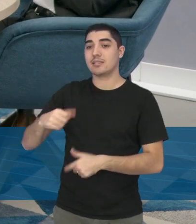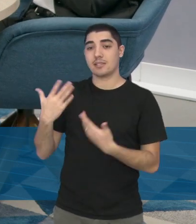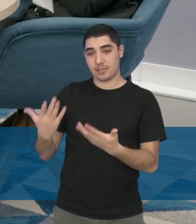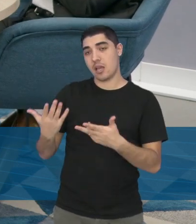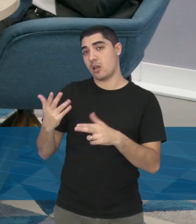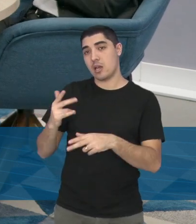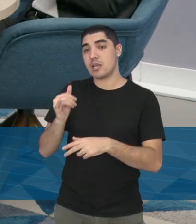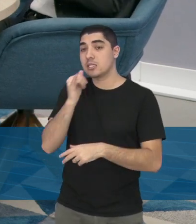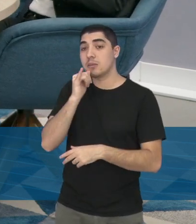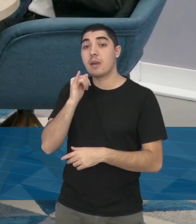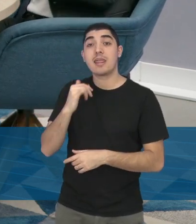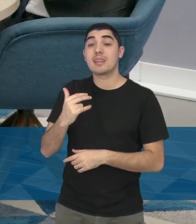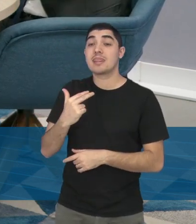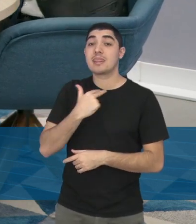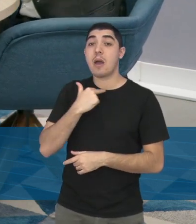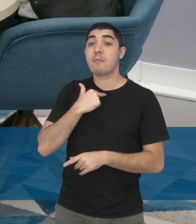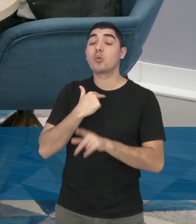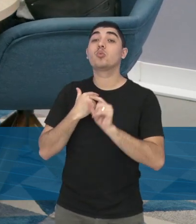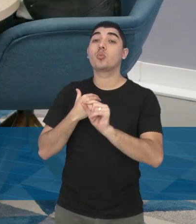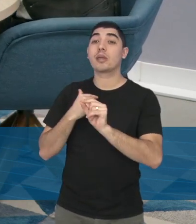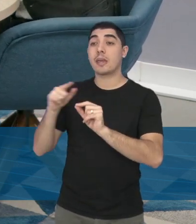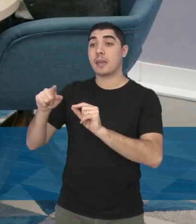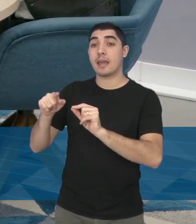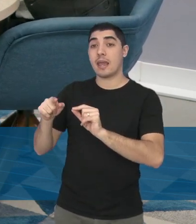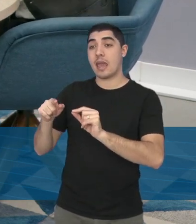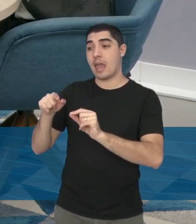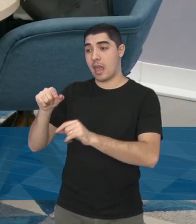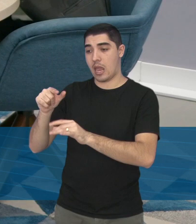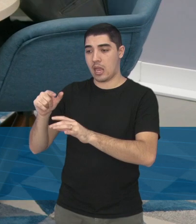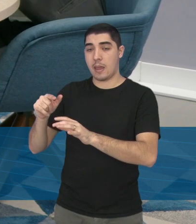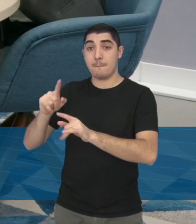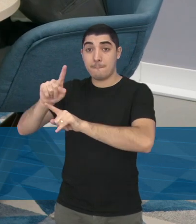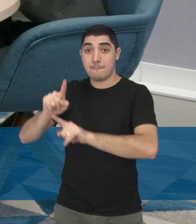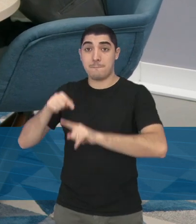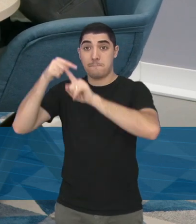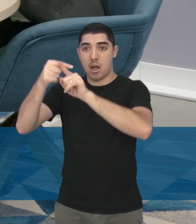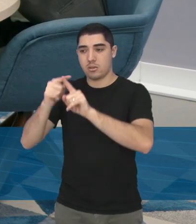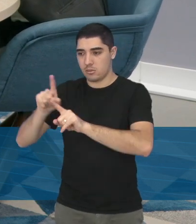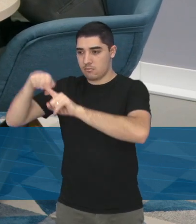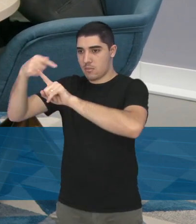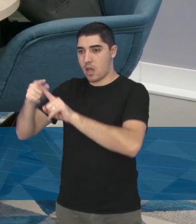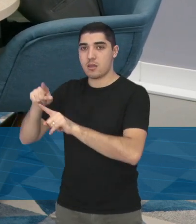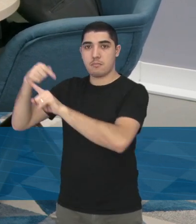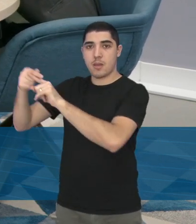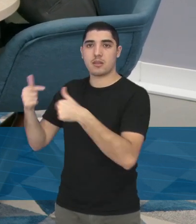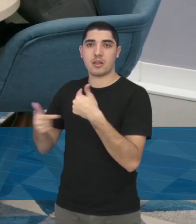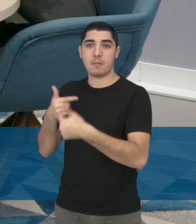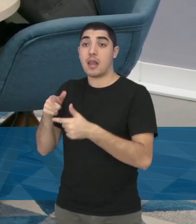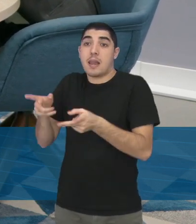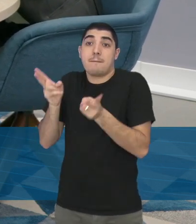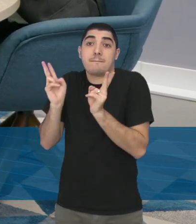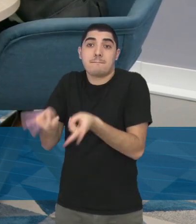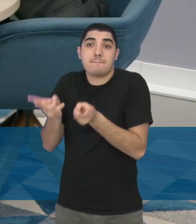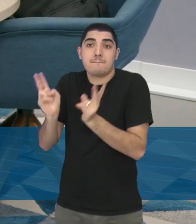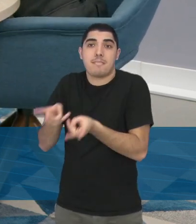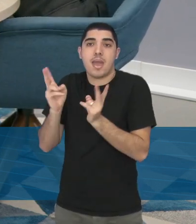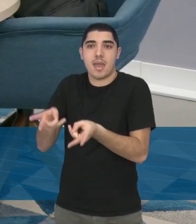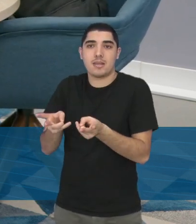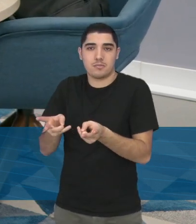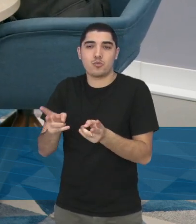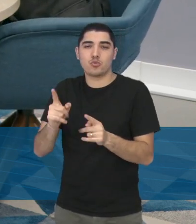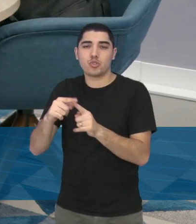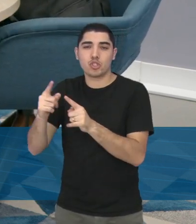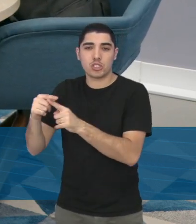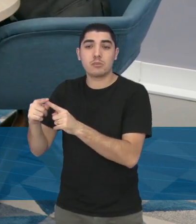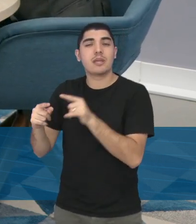acumulação, não. Acumulação de atividades, mas não imediatamente dentro da mesma rotina, ela é possível.